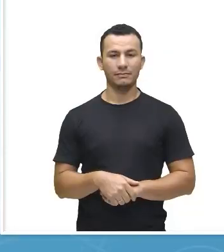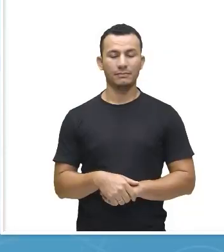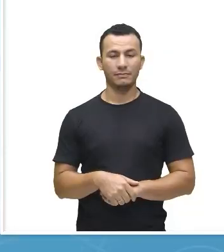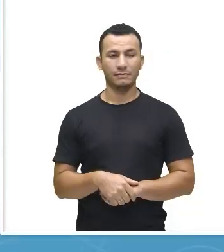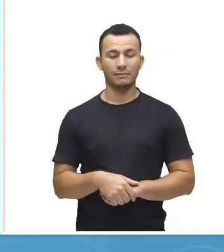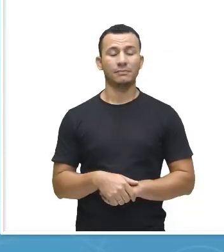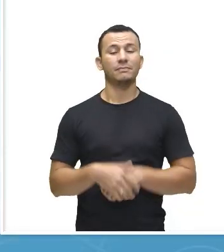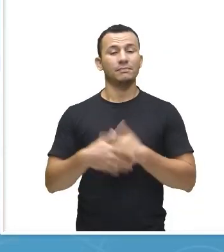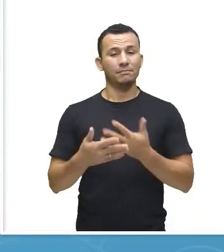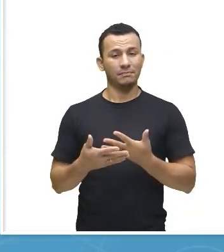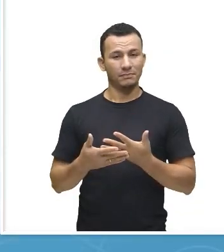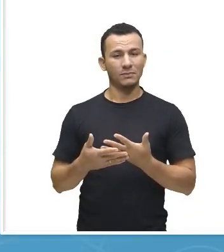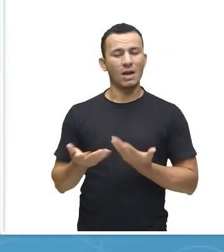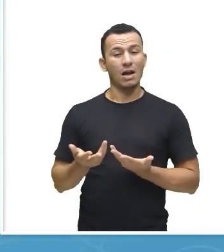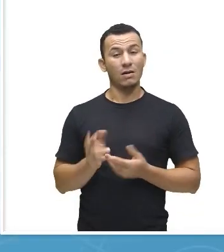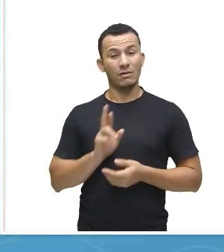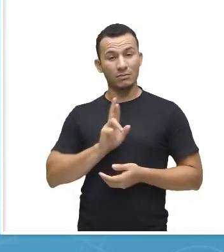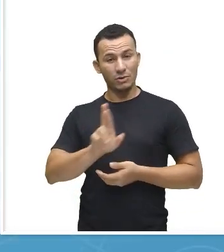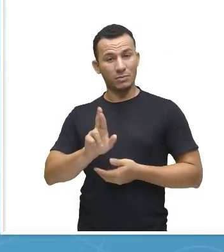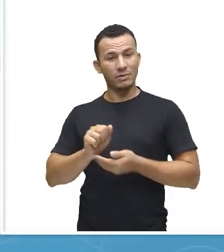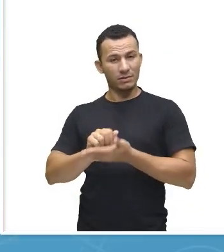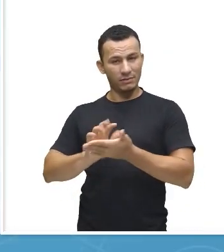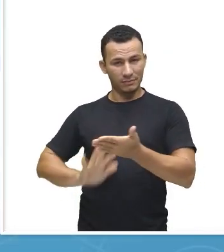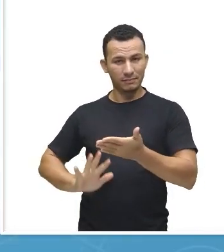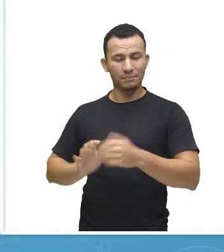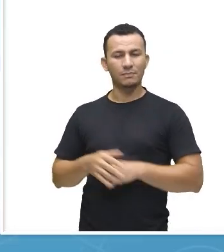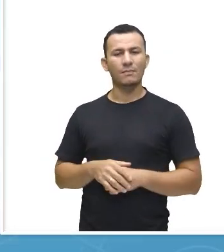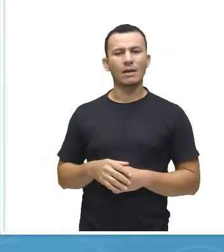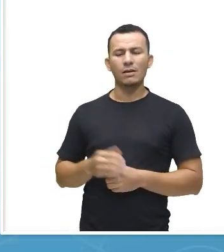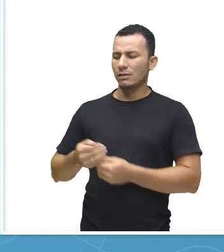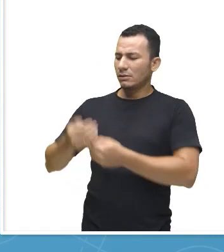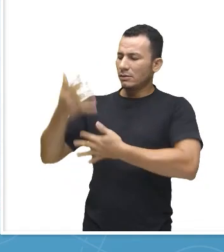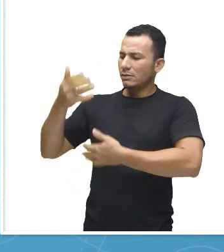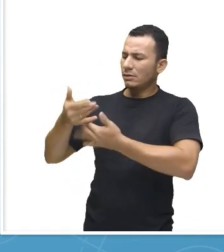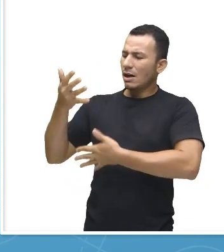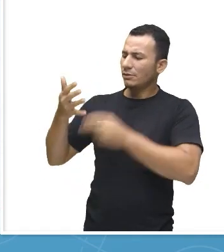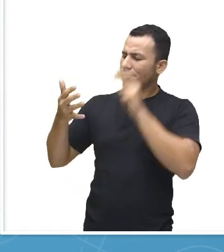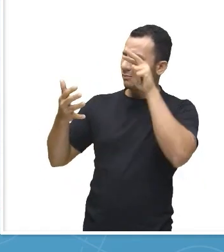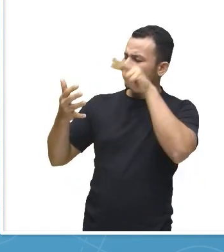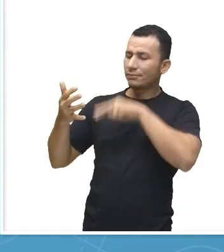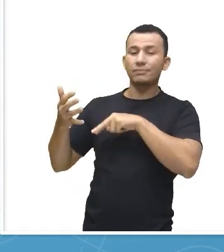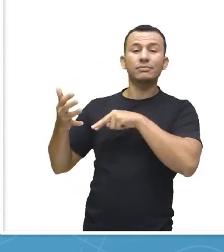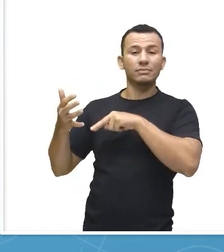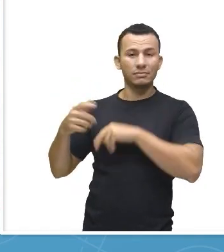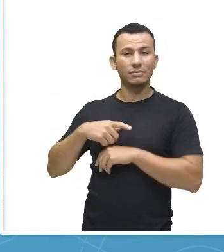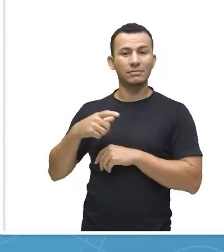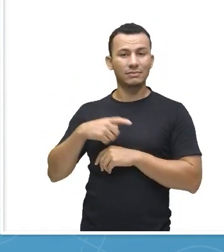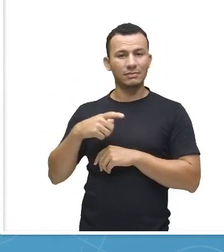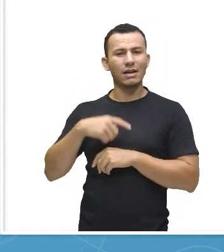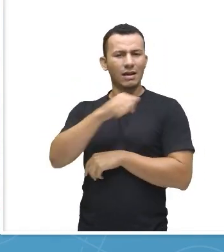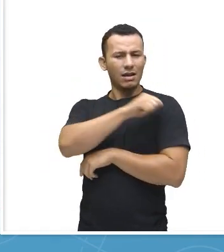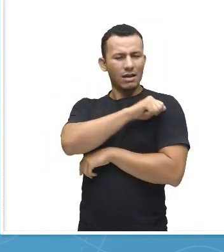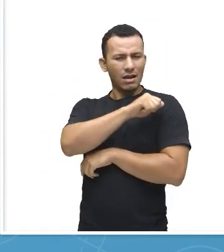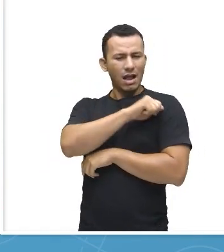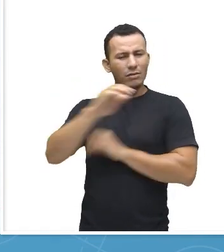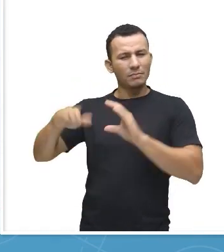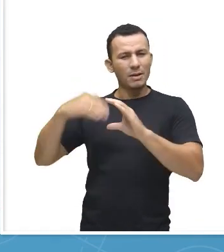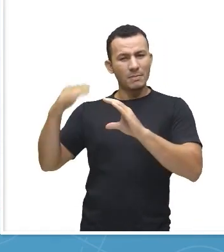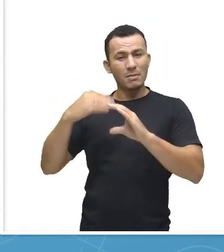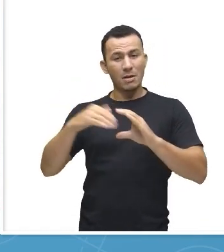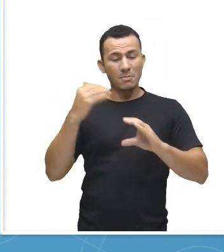Muito bem, estou de volta para a nossa correção. Estava aqui acompanhando vocês, né? Temos então aqui